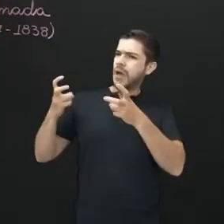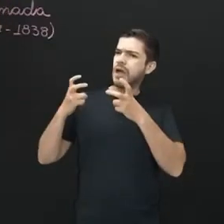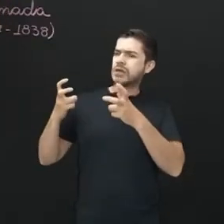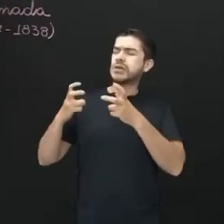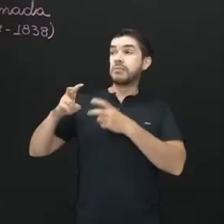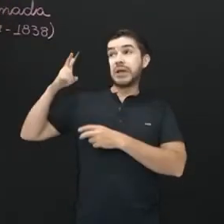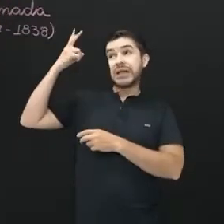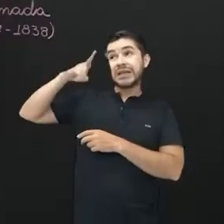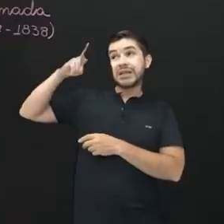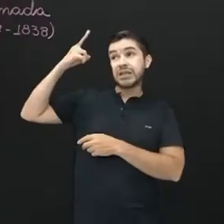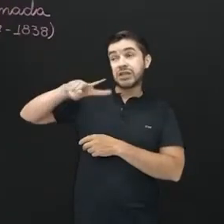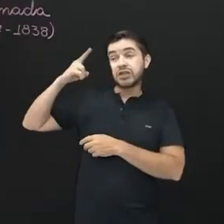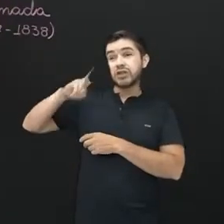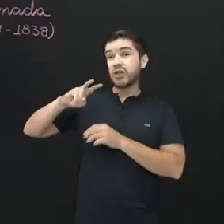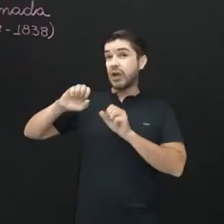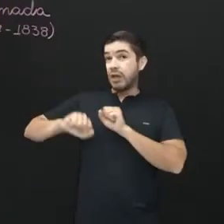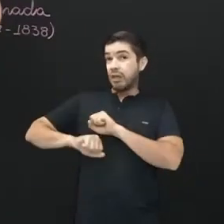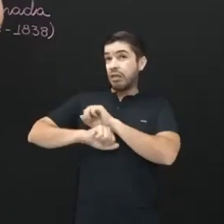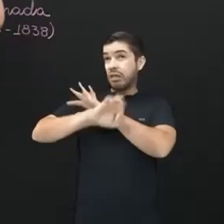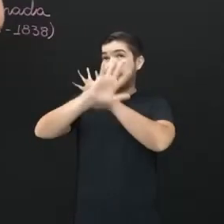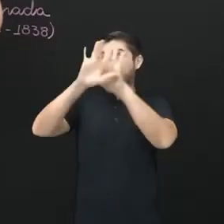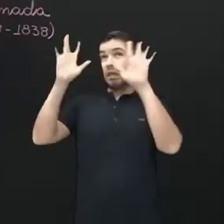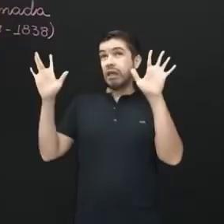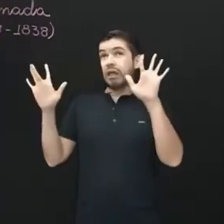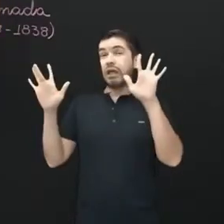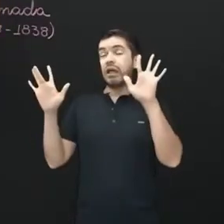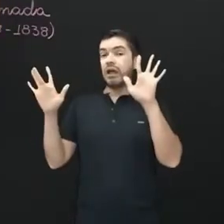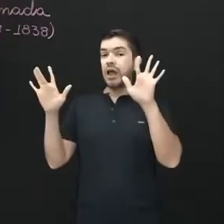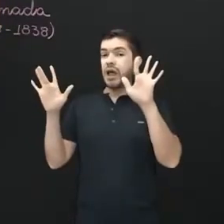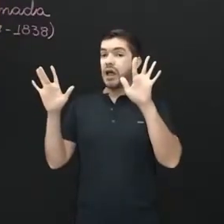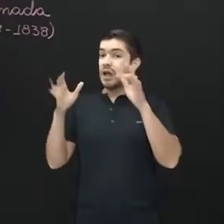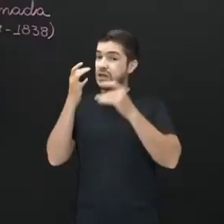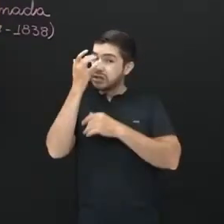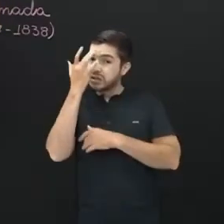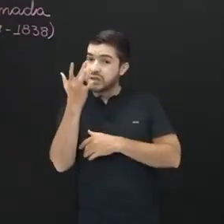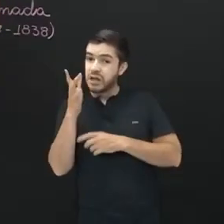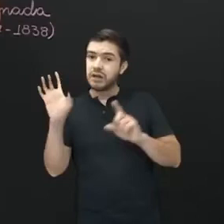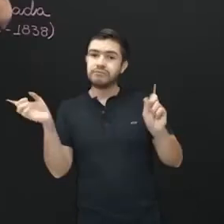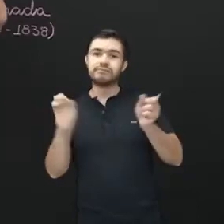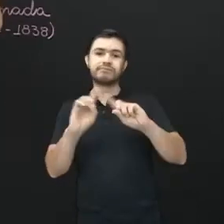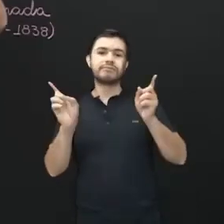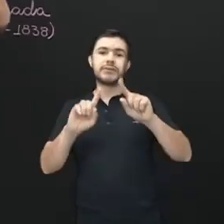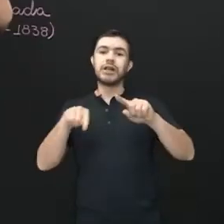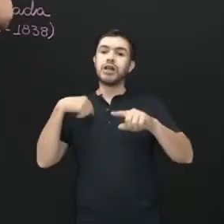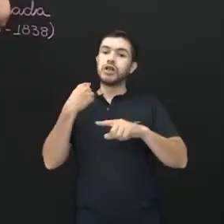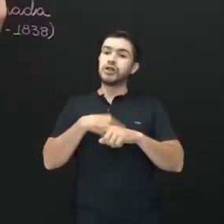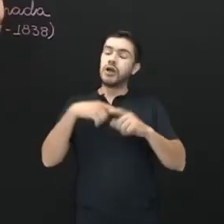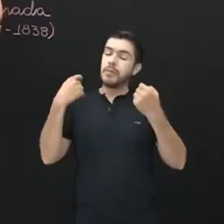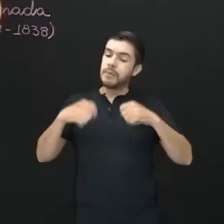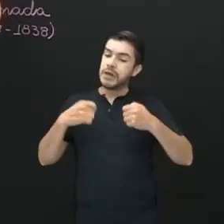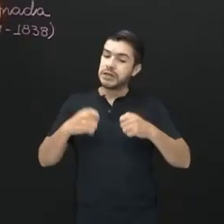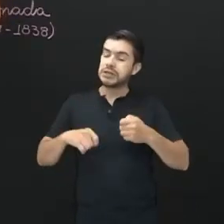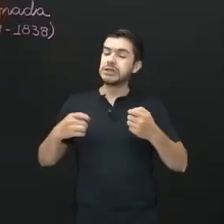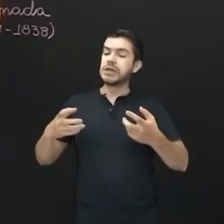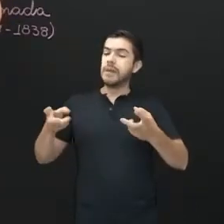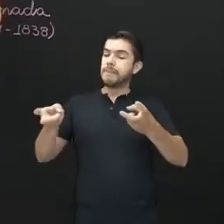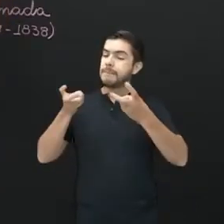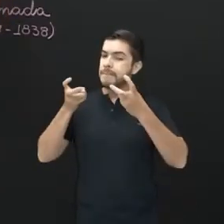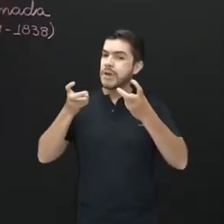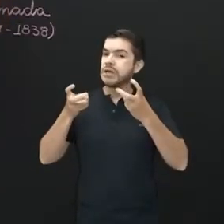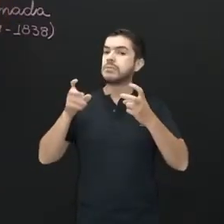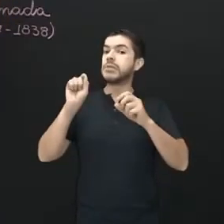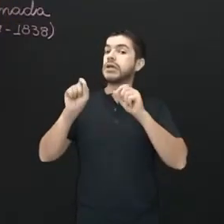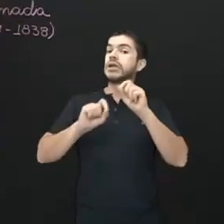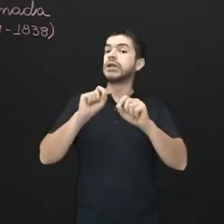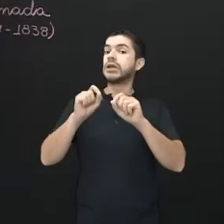as coisas em história, elas não se explicam, às vezes, de uma forma tão simples. A gente tende a achar que o Império ele estava